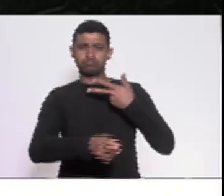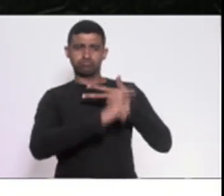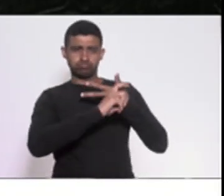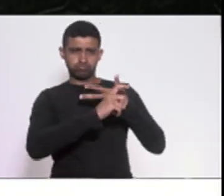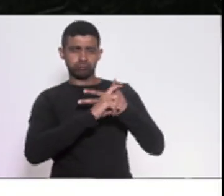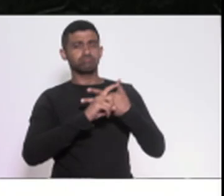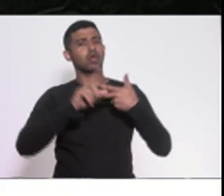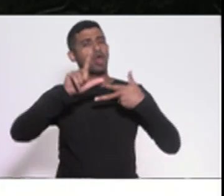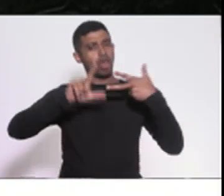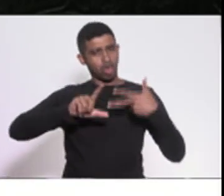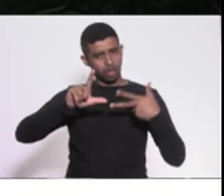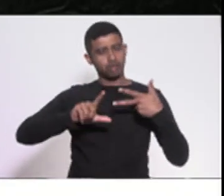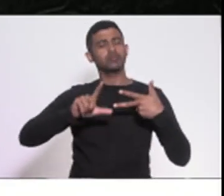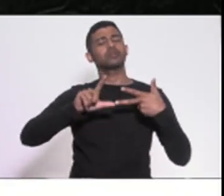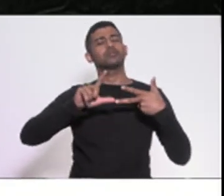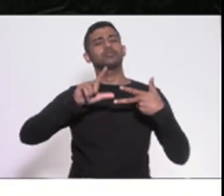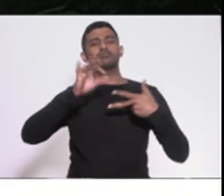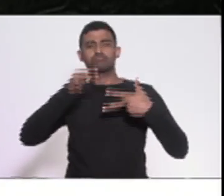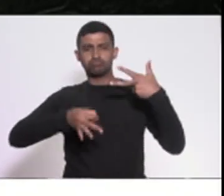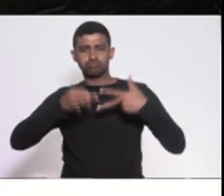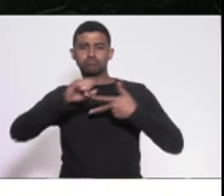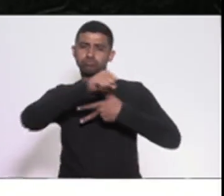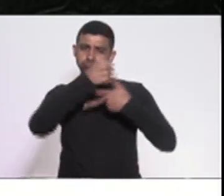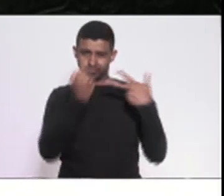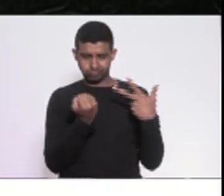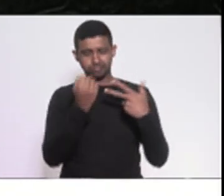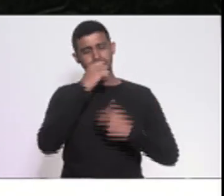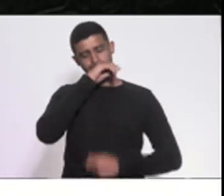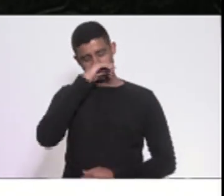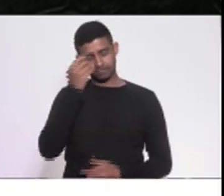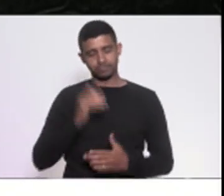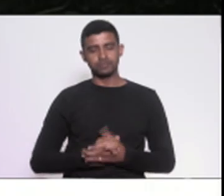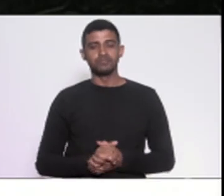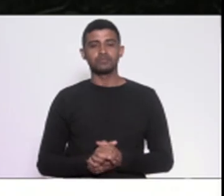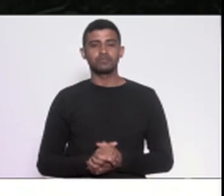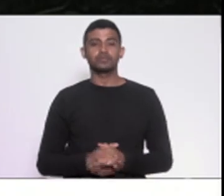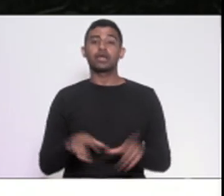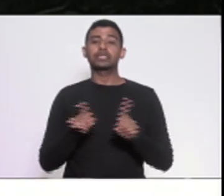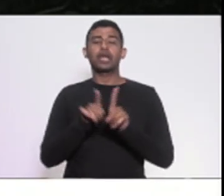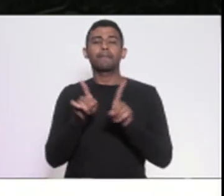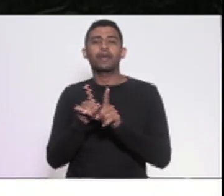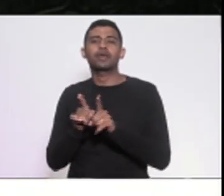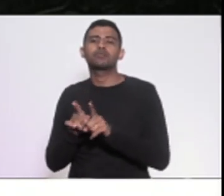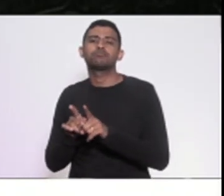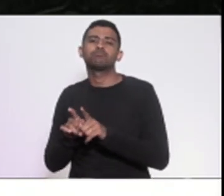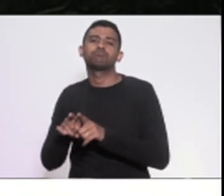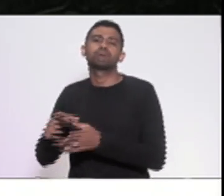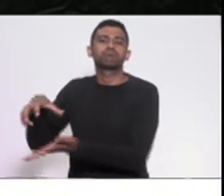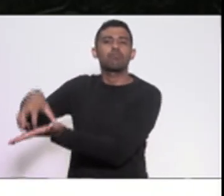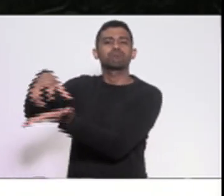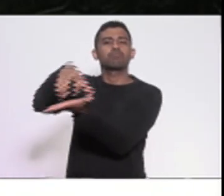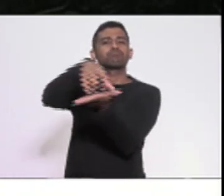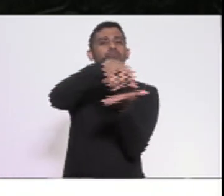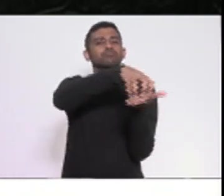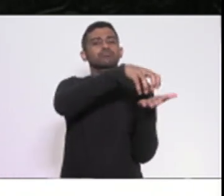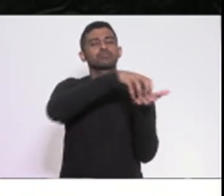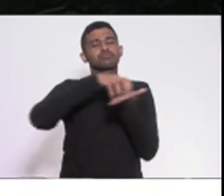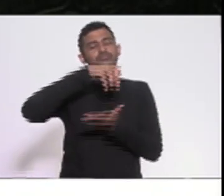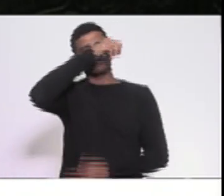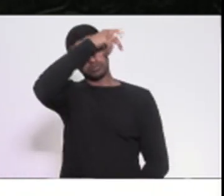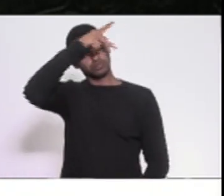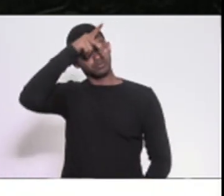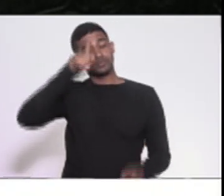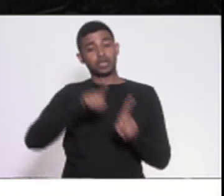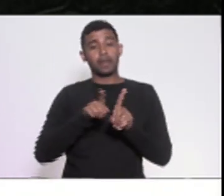Poder Legislativo, ao Poder Judiciário e às esferas municipal e também a esfera